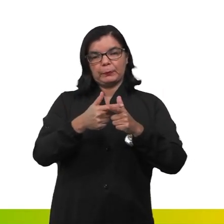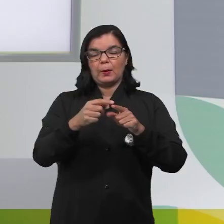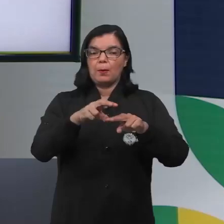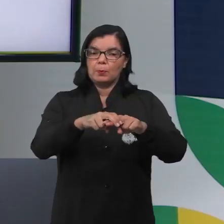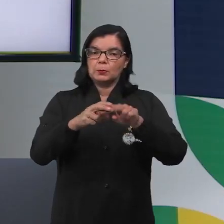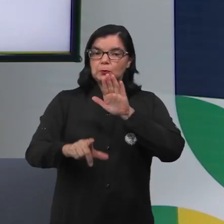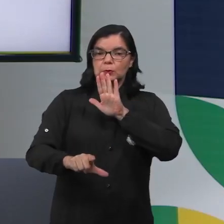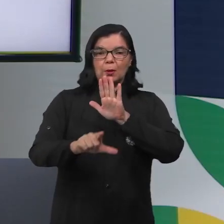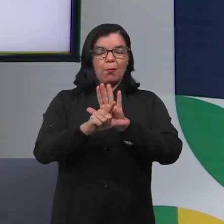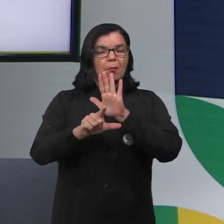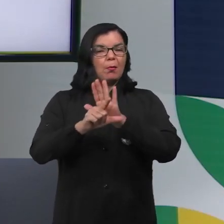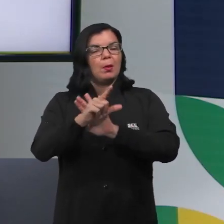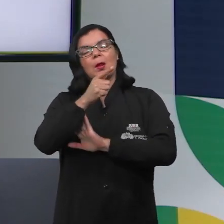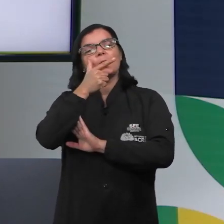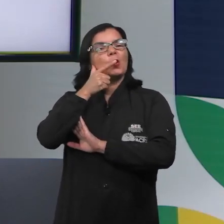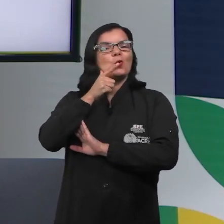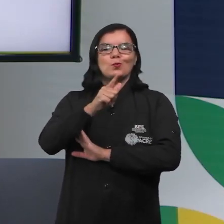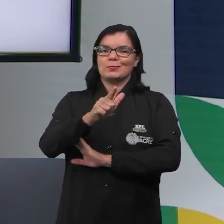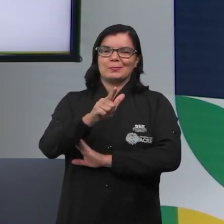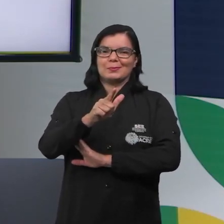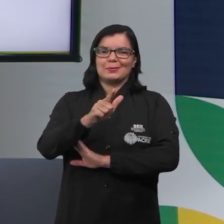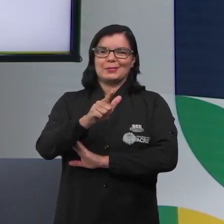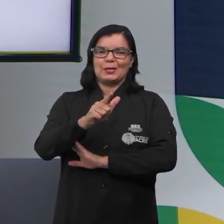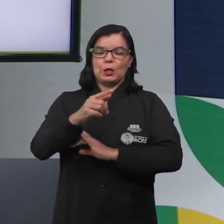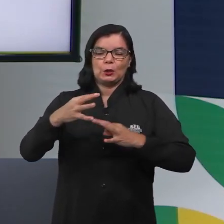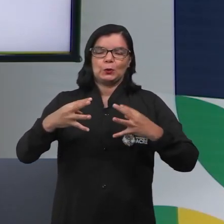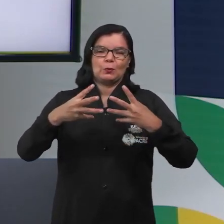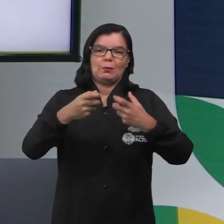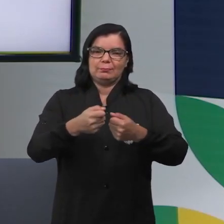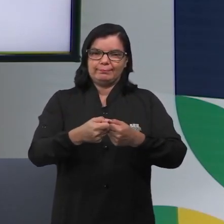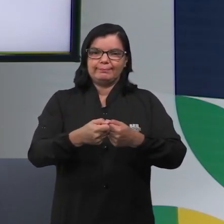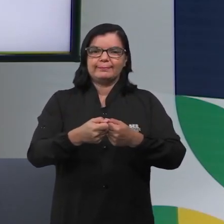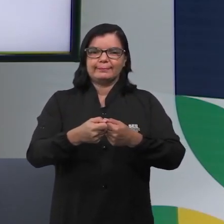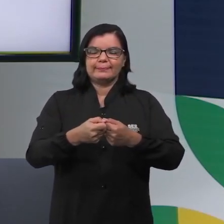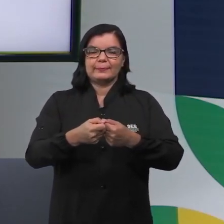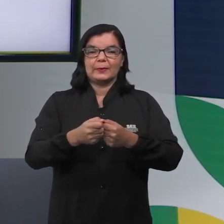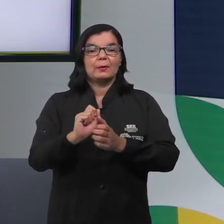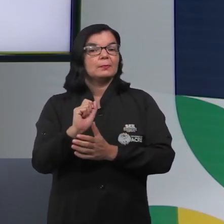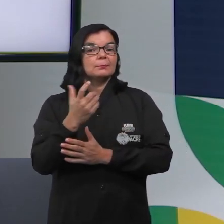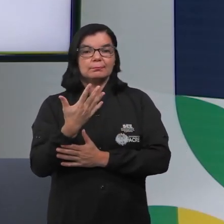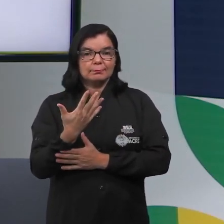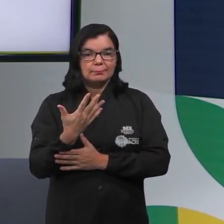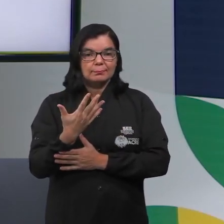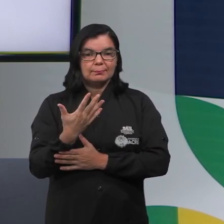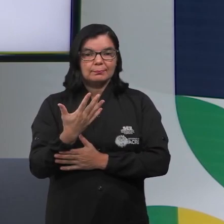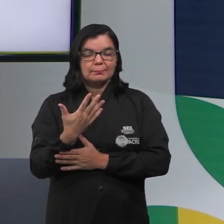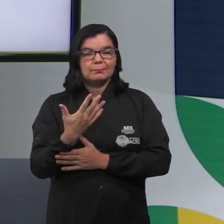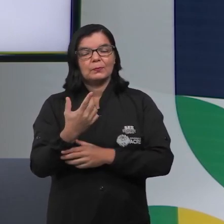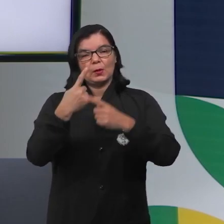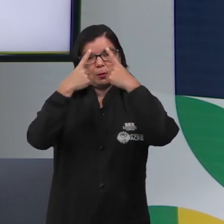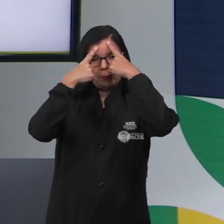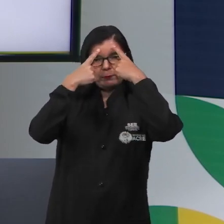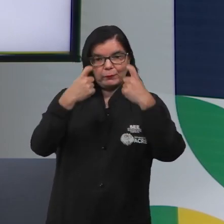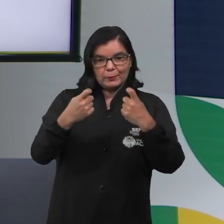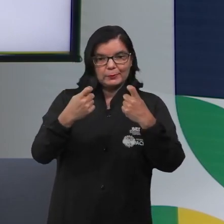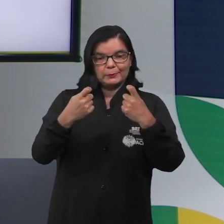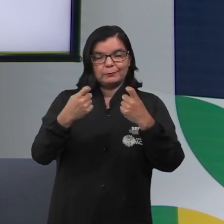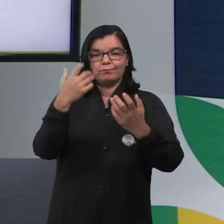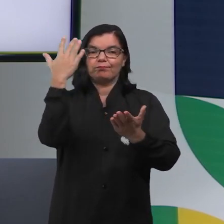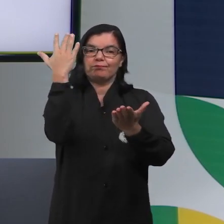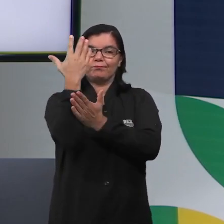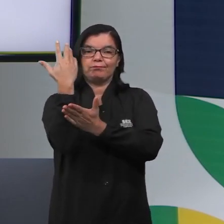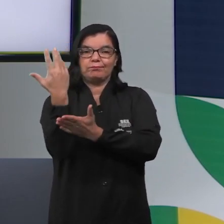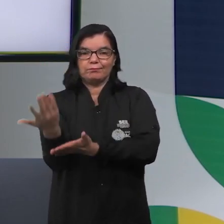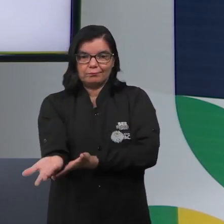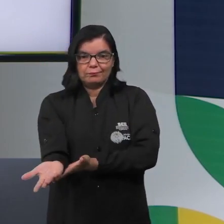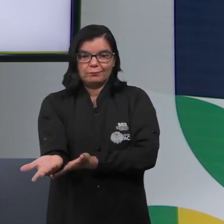leis, elas não conseguem ser cumpridas na sua totalidade. E aí o que é que acontece? Violência,